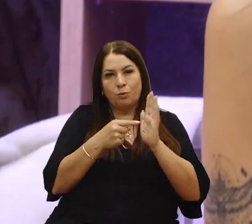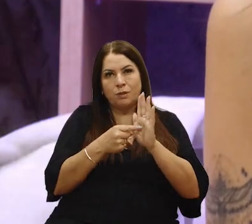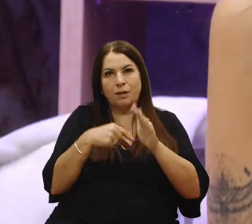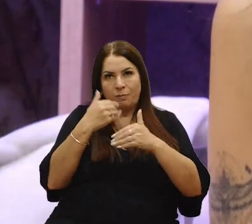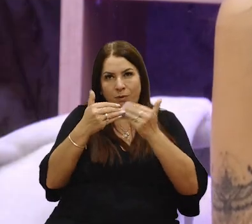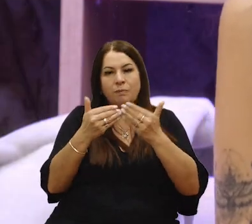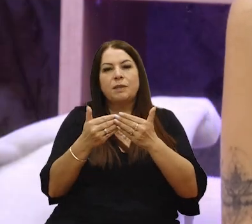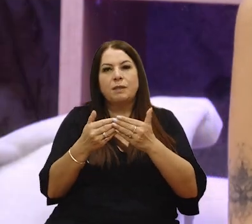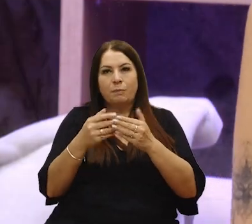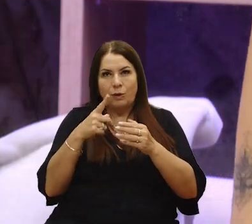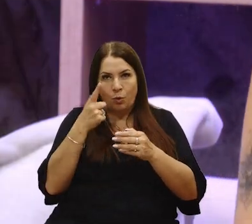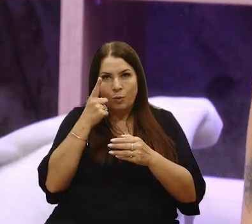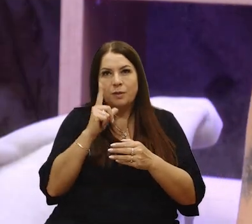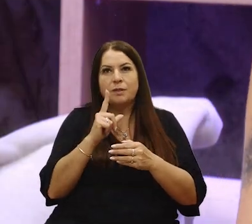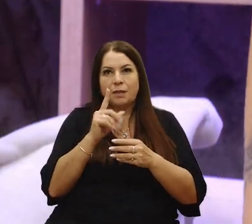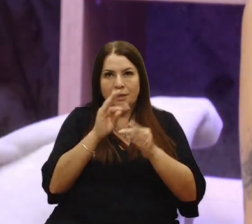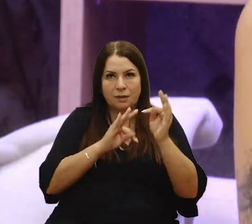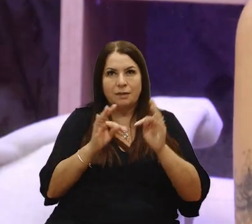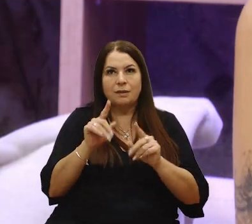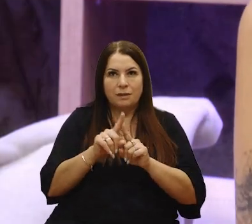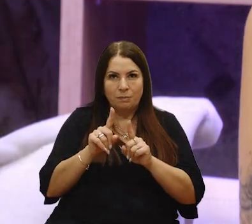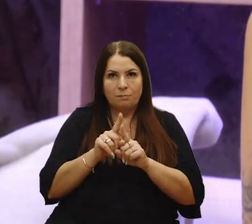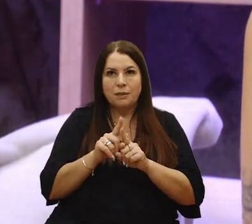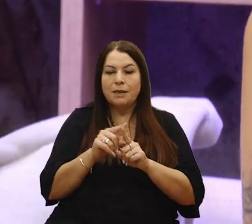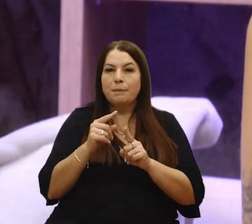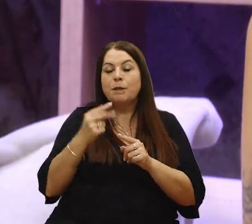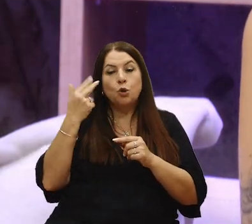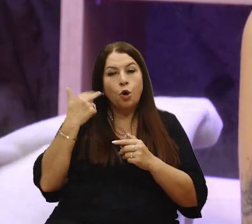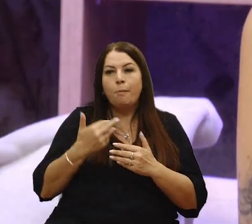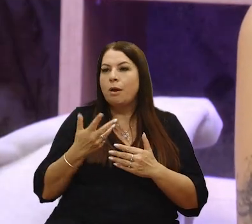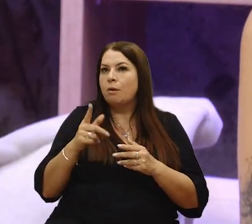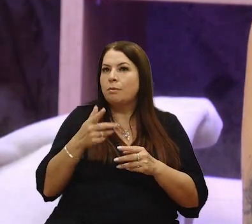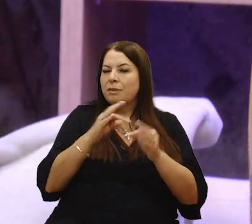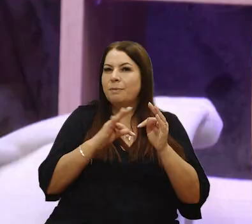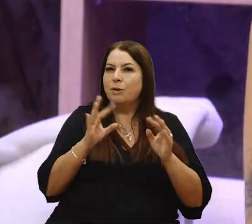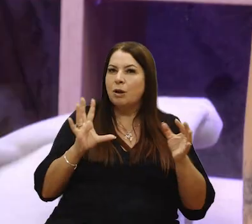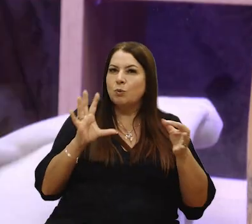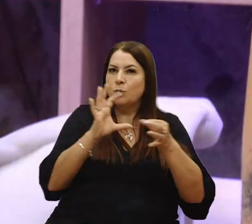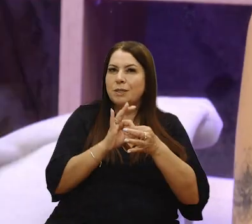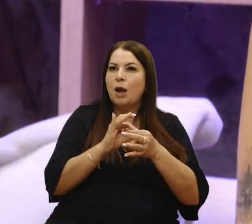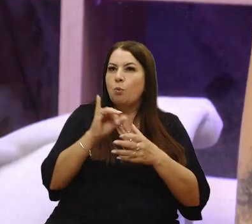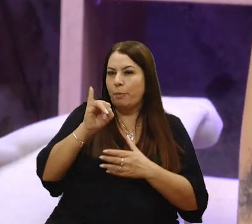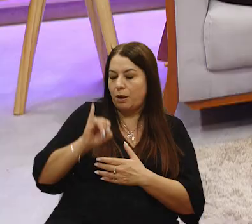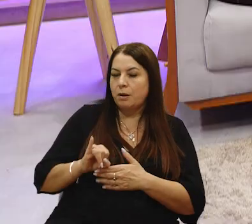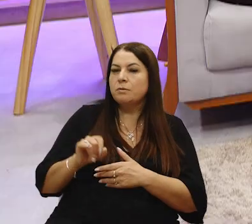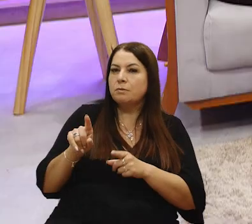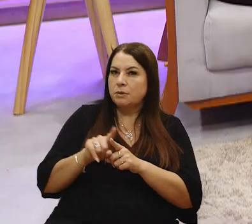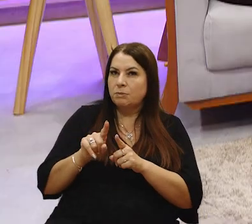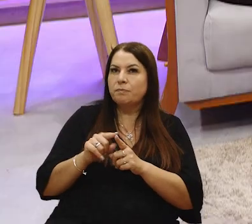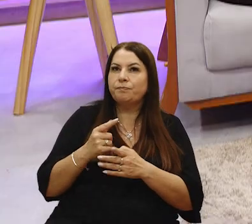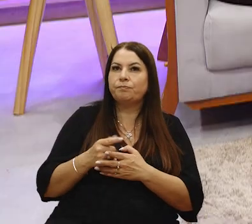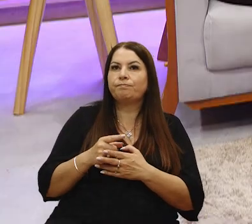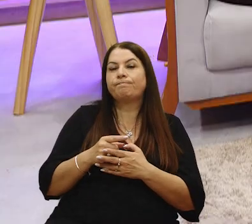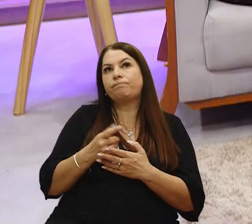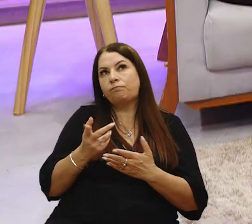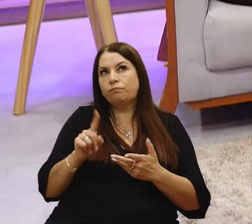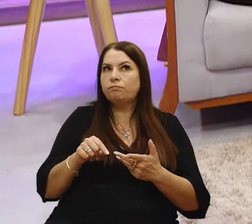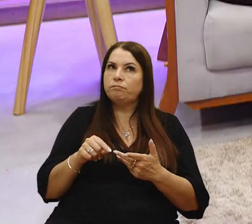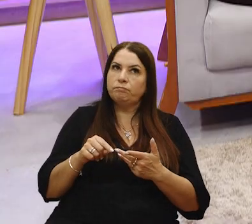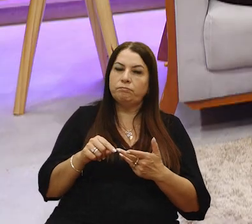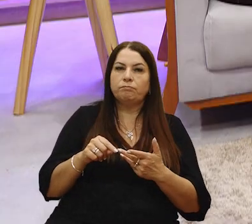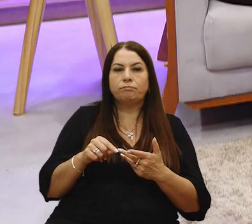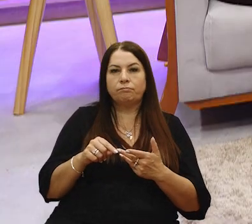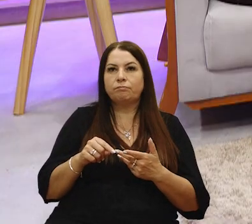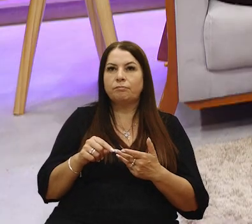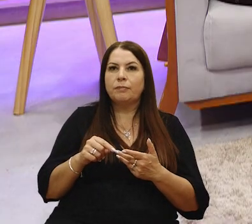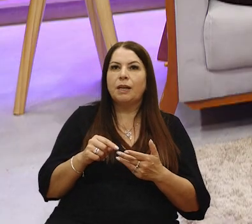mais para apresentar uma evolução, mas a gente consegue tratar também. Mas é normal a gente tratar associado com a perda de peso, na